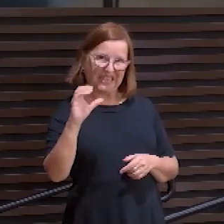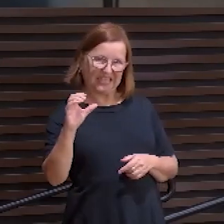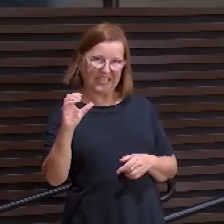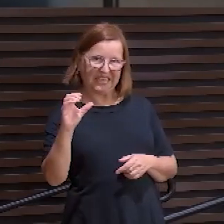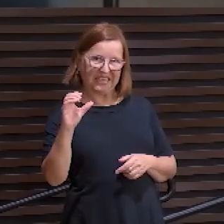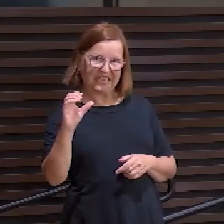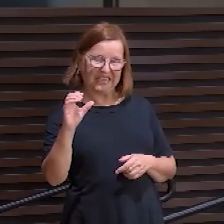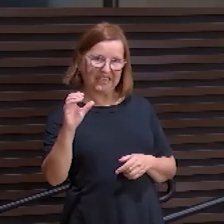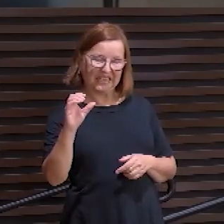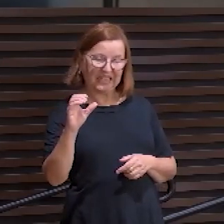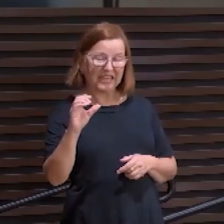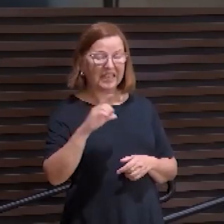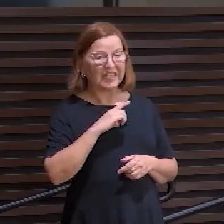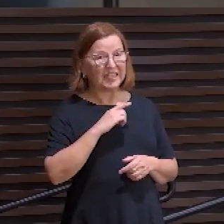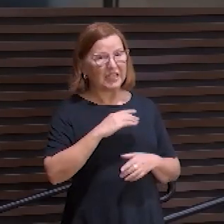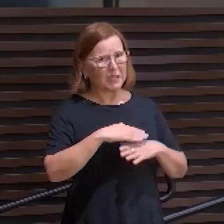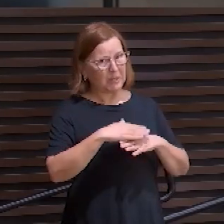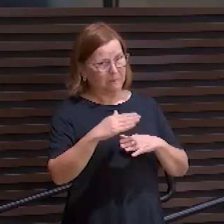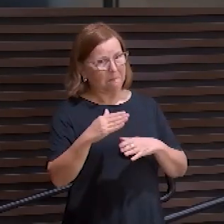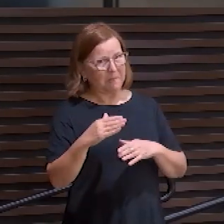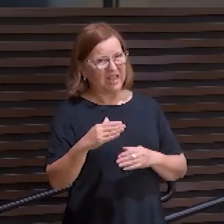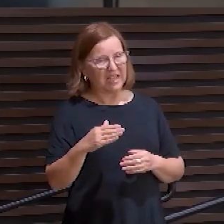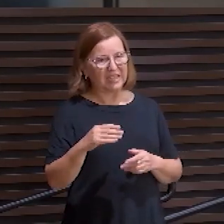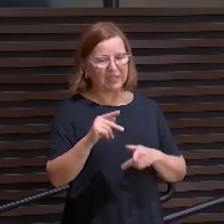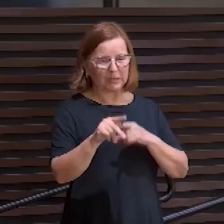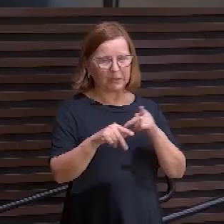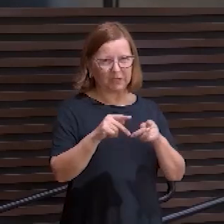nós somos